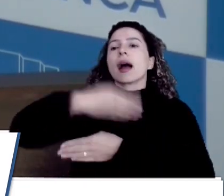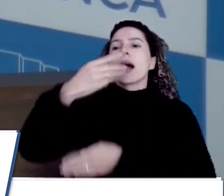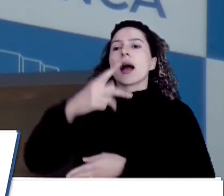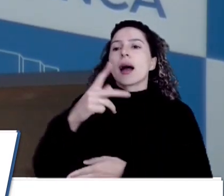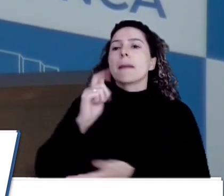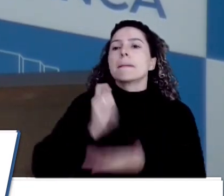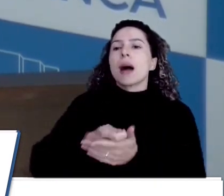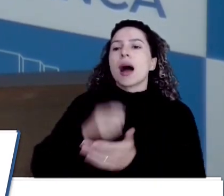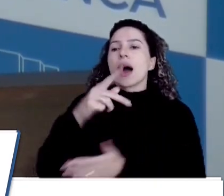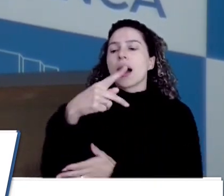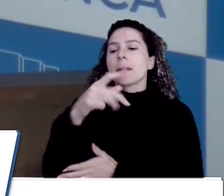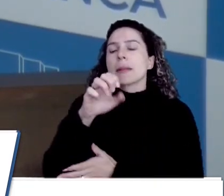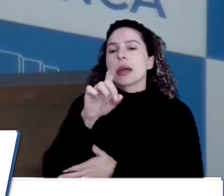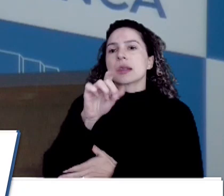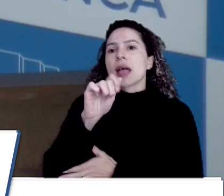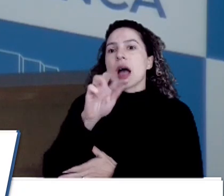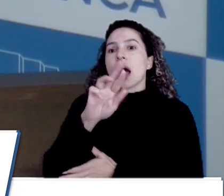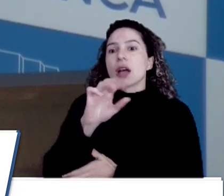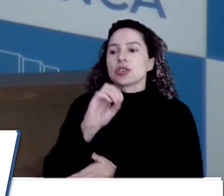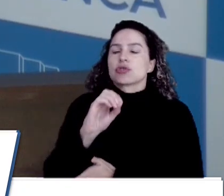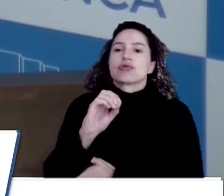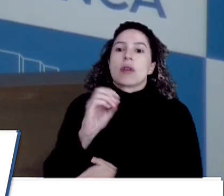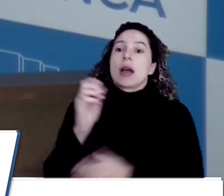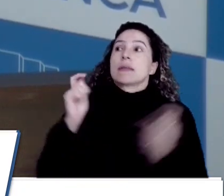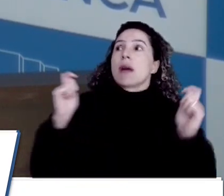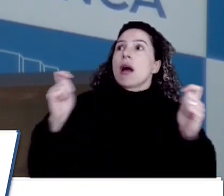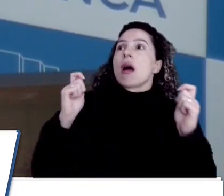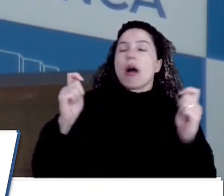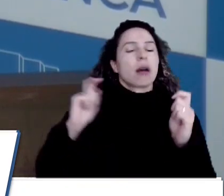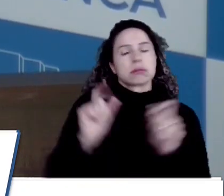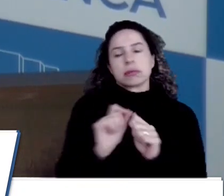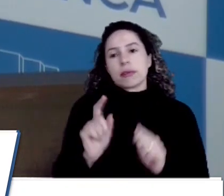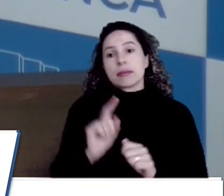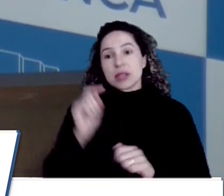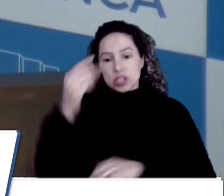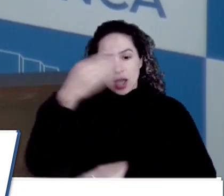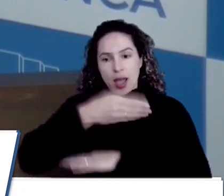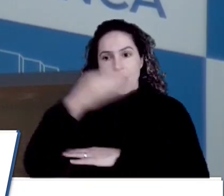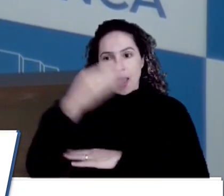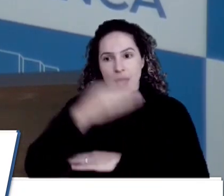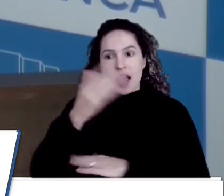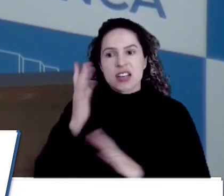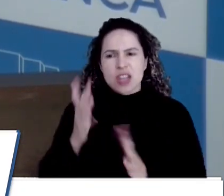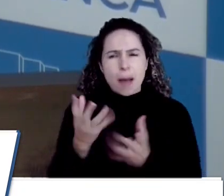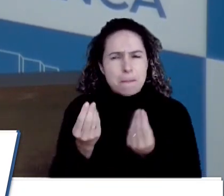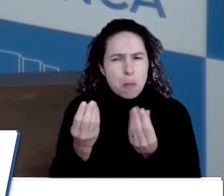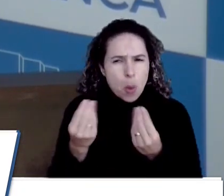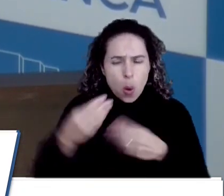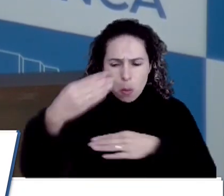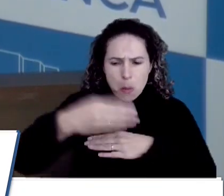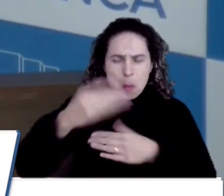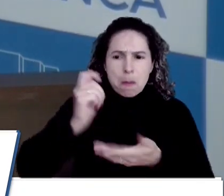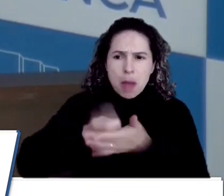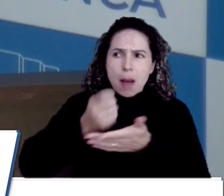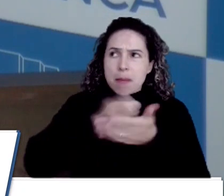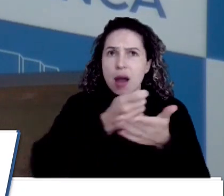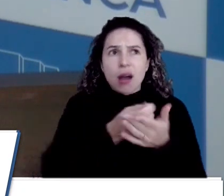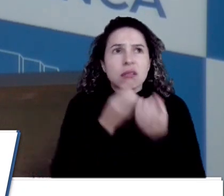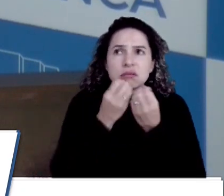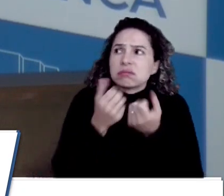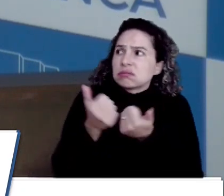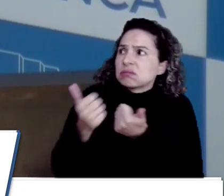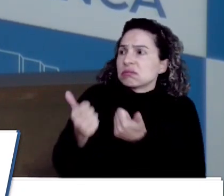muita manifestação e não fez. Mas só nos pedágios que já tem, que já é demais, dá muito bem para poder estar